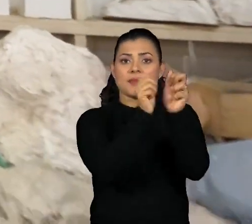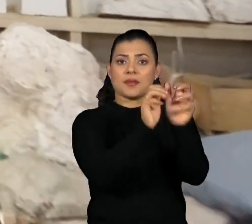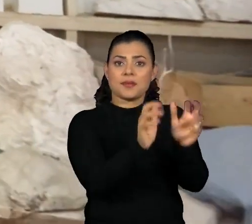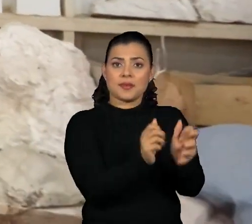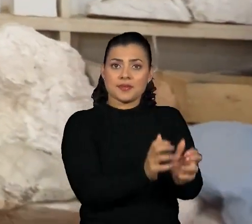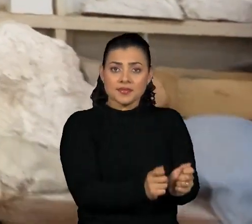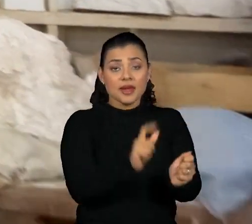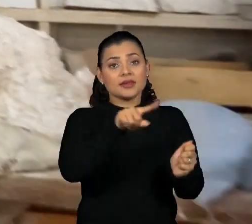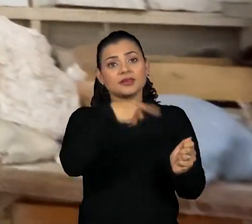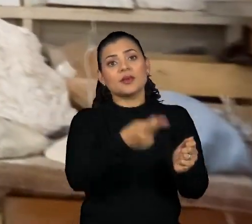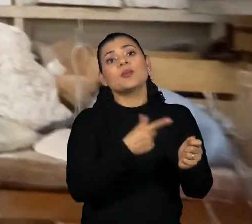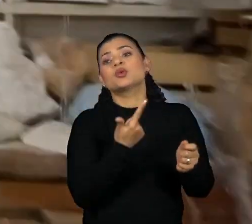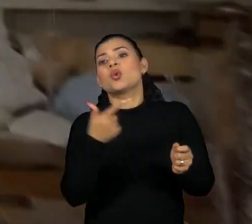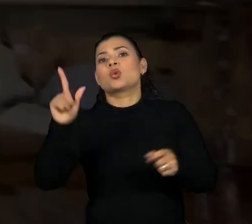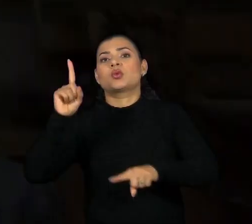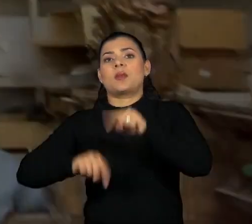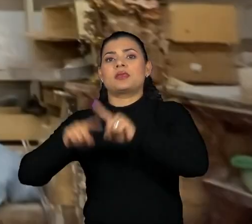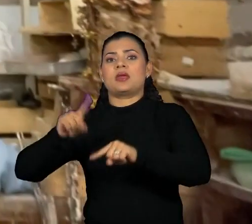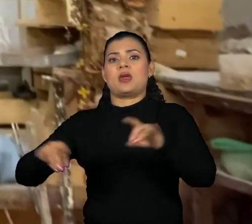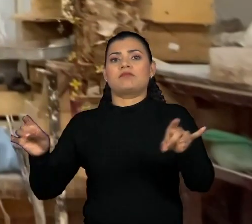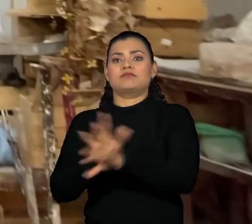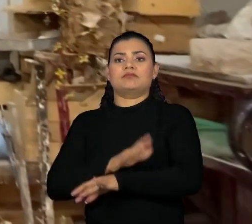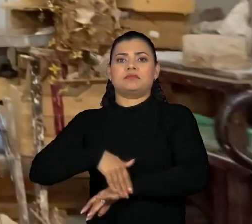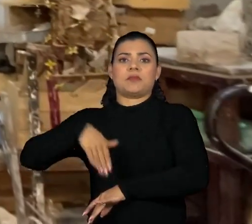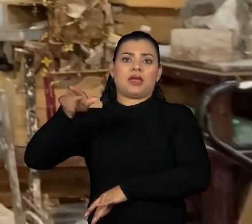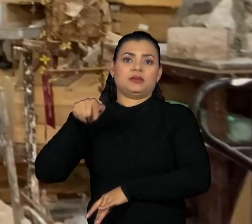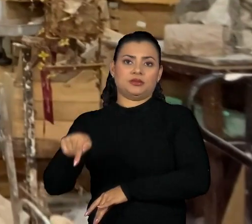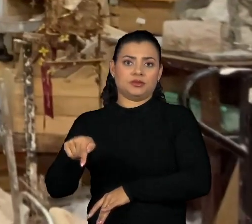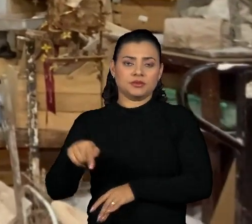botar essa peça em um material mais permanente.